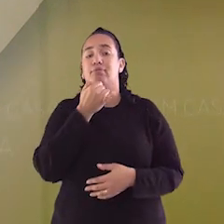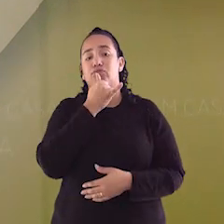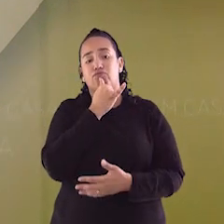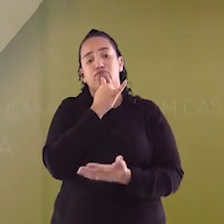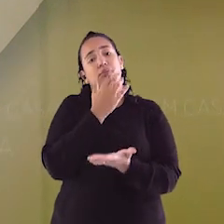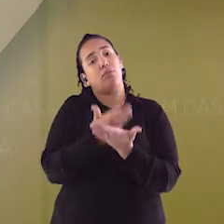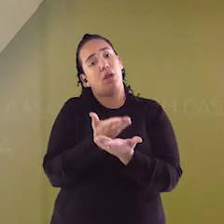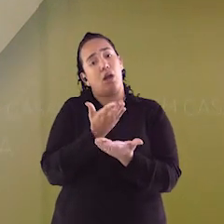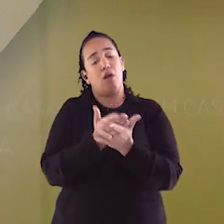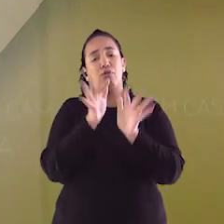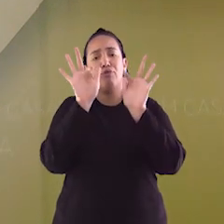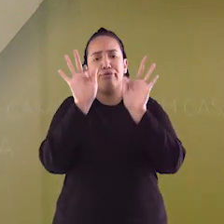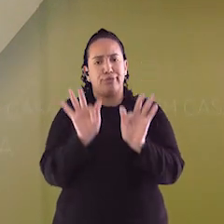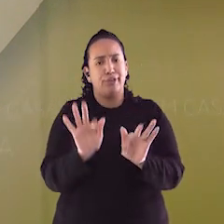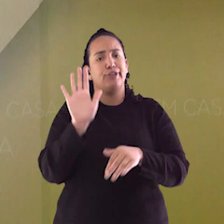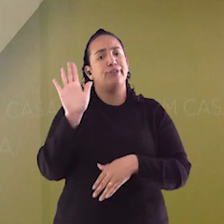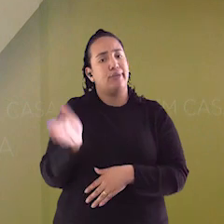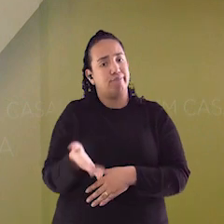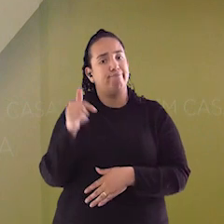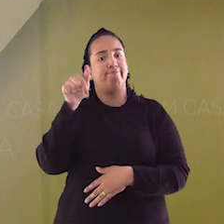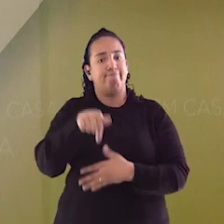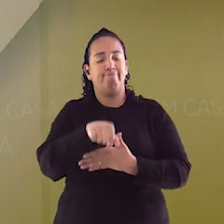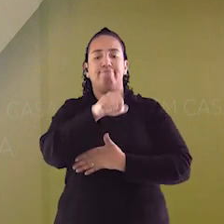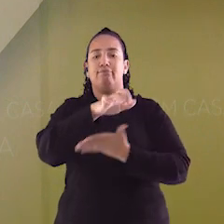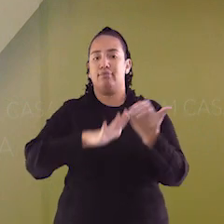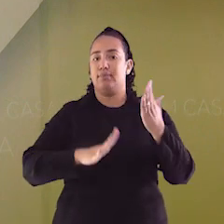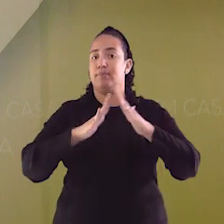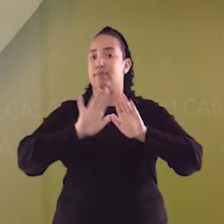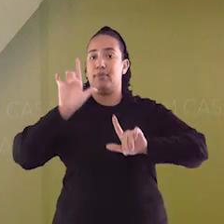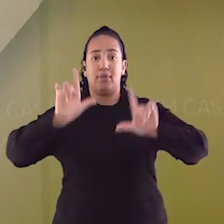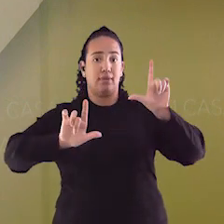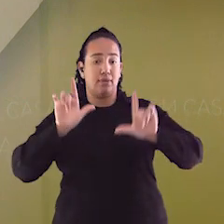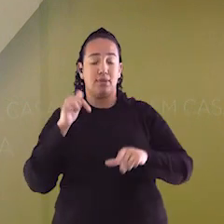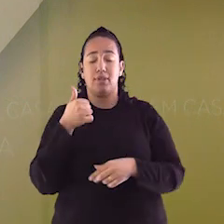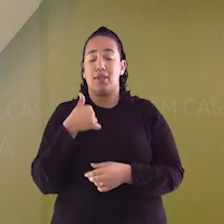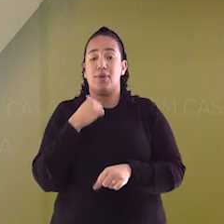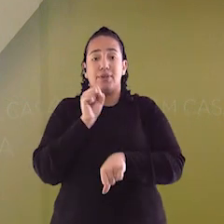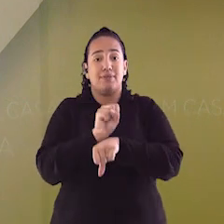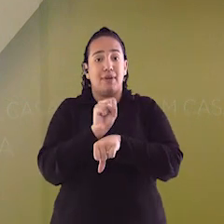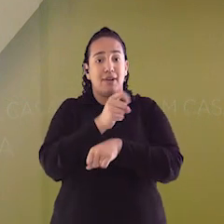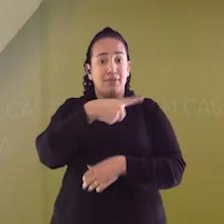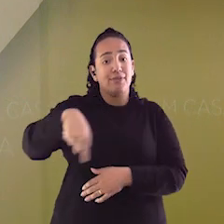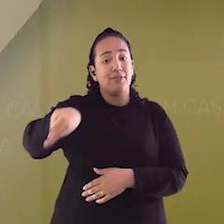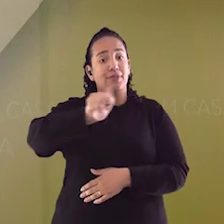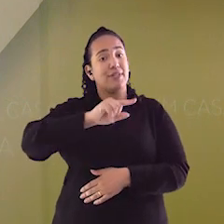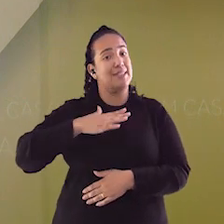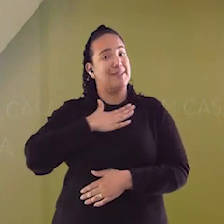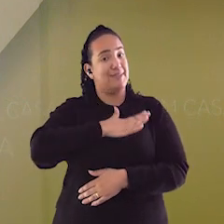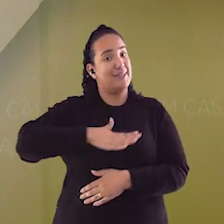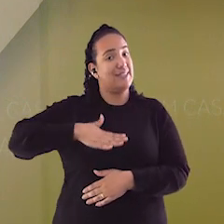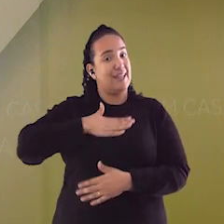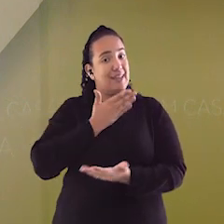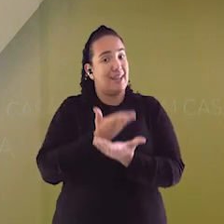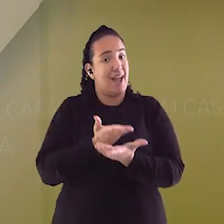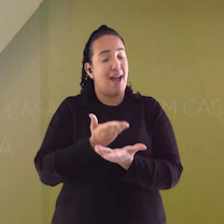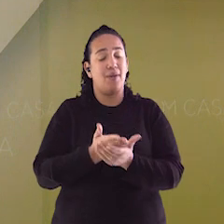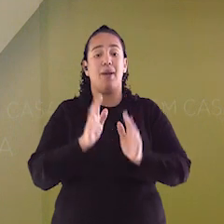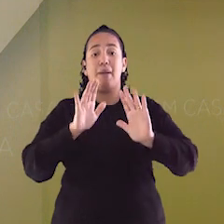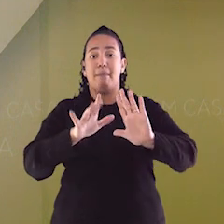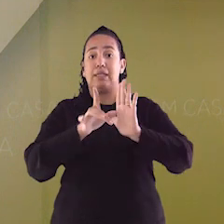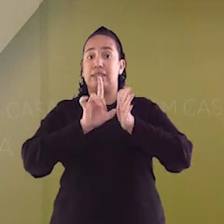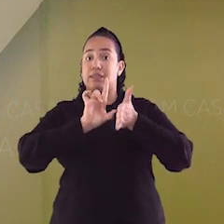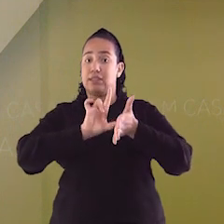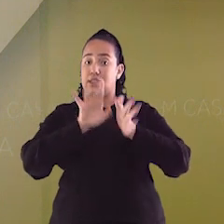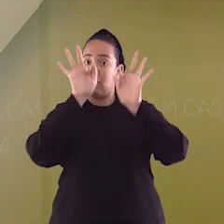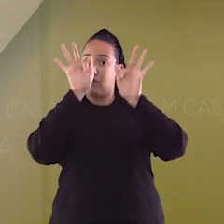Infelizmente, chegamos ao fim de mais uma aula no Dever em Casa na TV e eu espero que você tenha gostado. Mas antes de